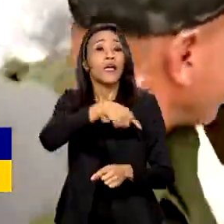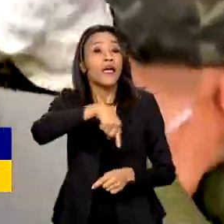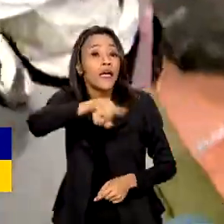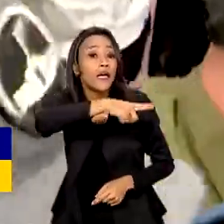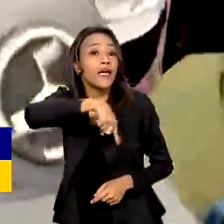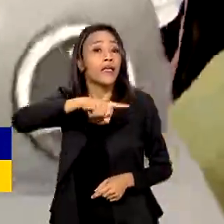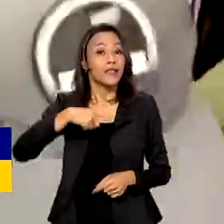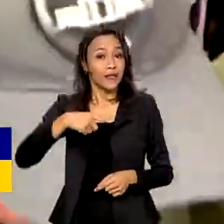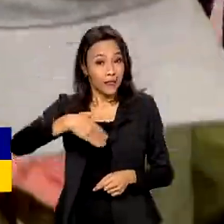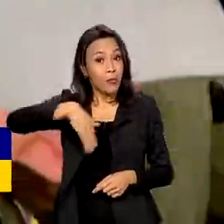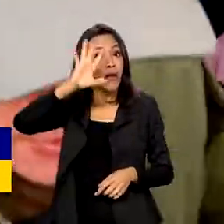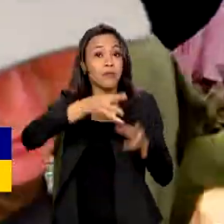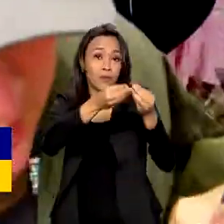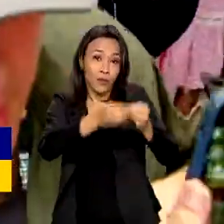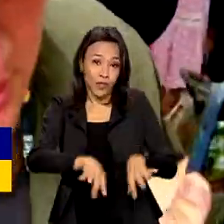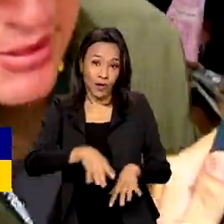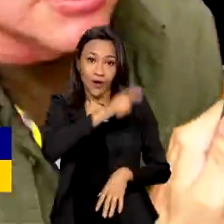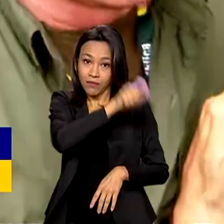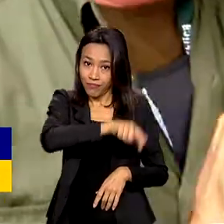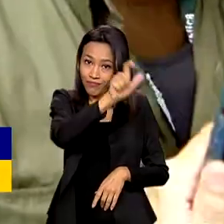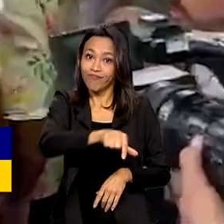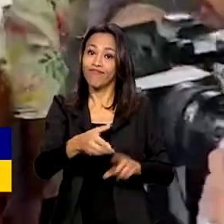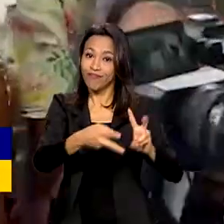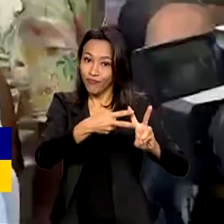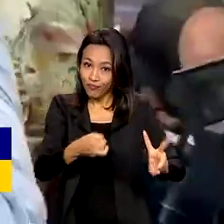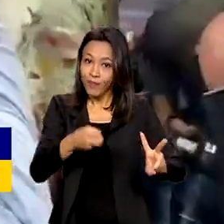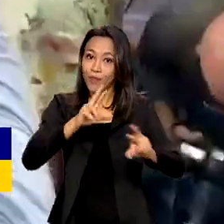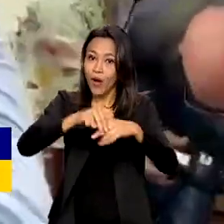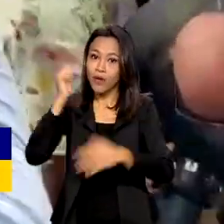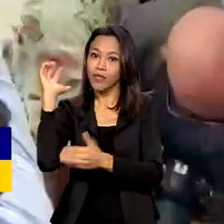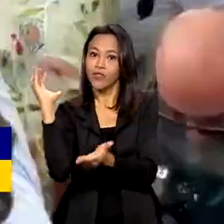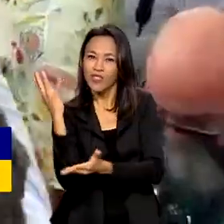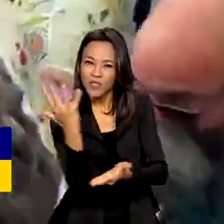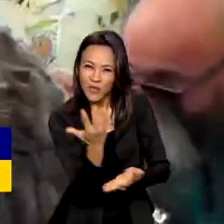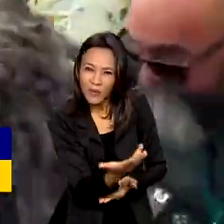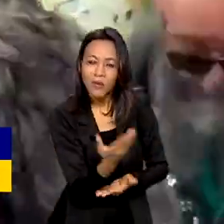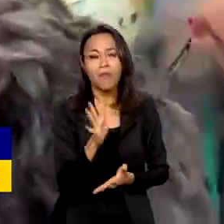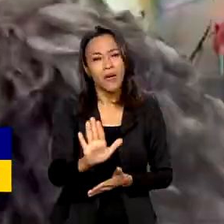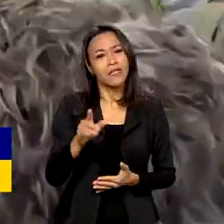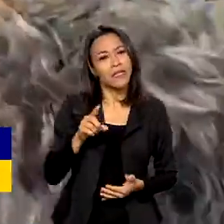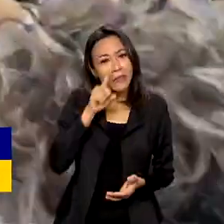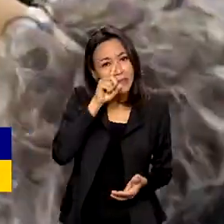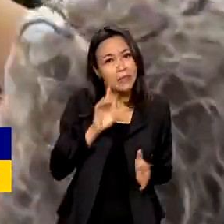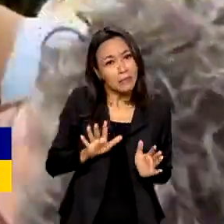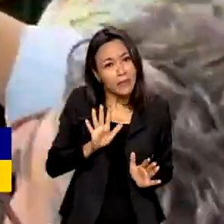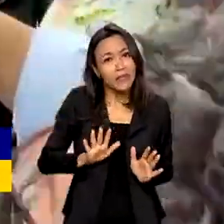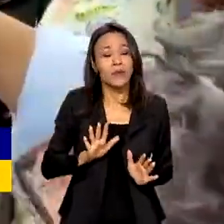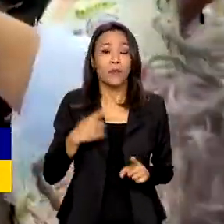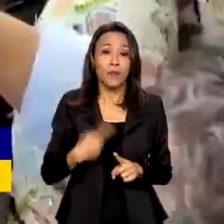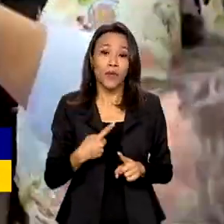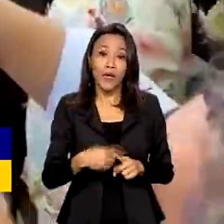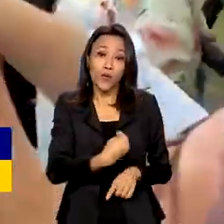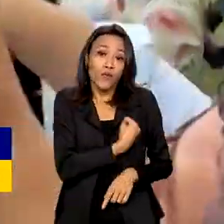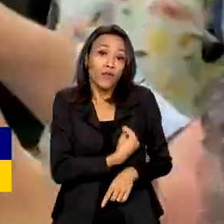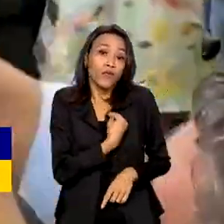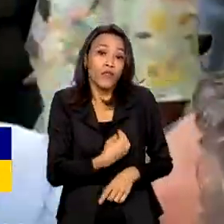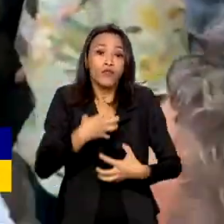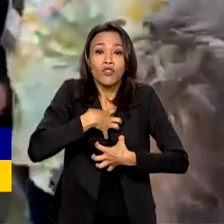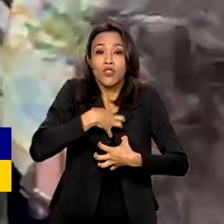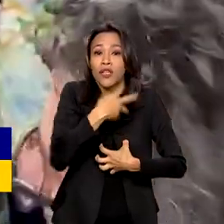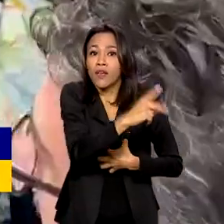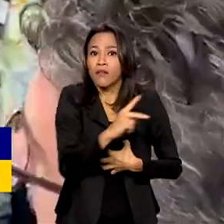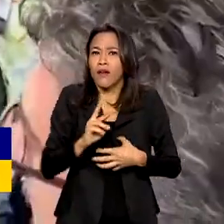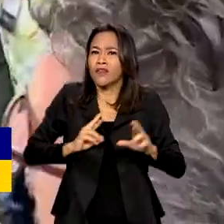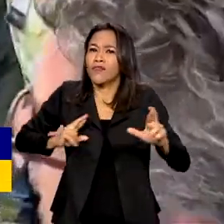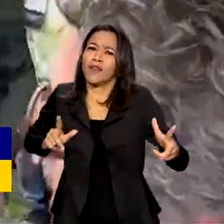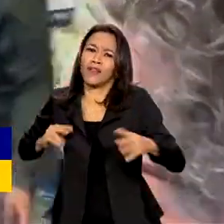são os mais diretamente prejudicados pelo desmatamento. Mas tem um certo risco, porque de certa forma o estilo de vida deles é tão